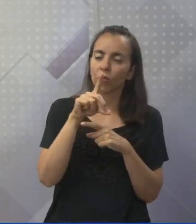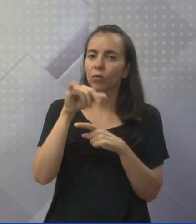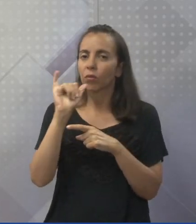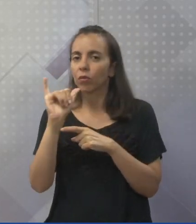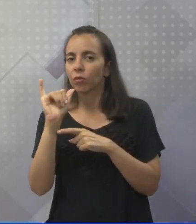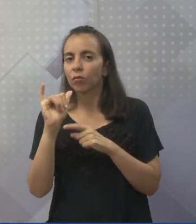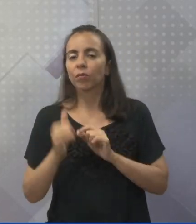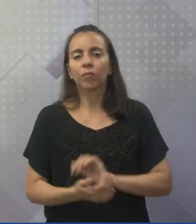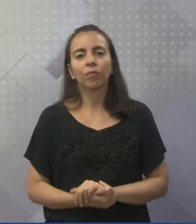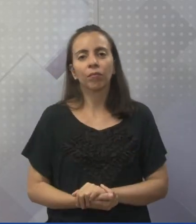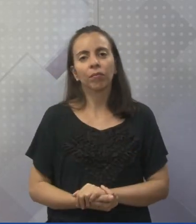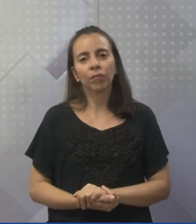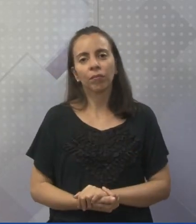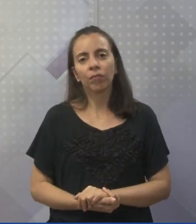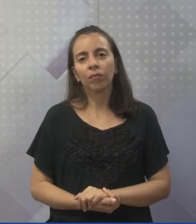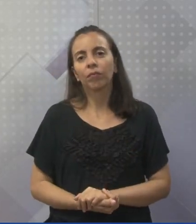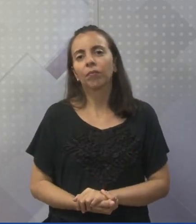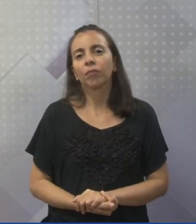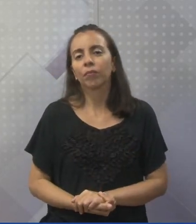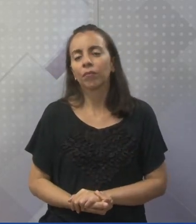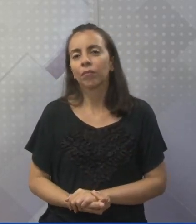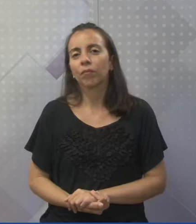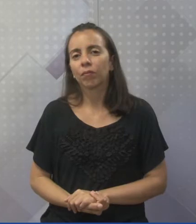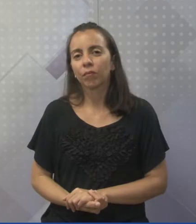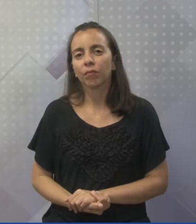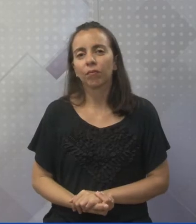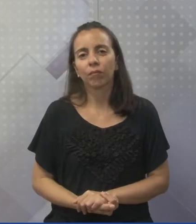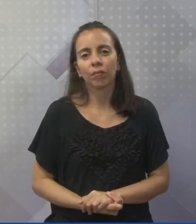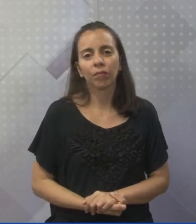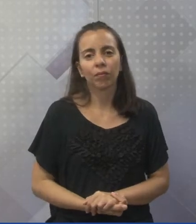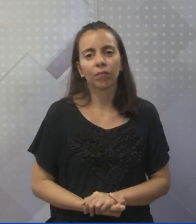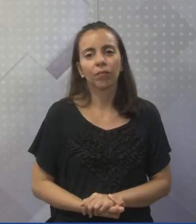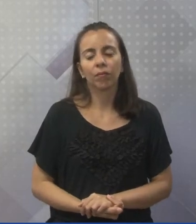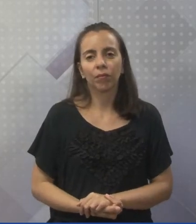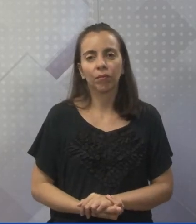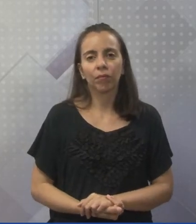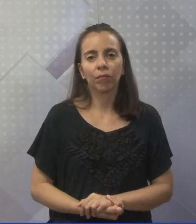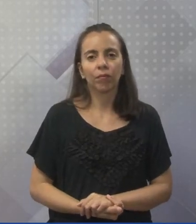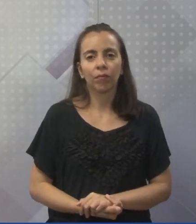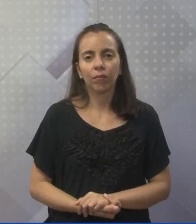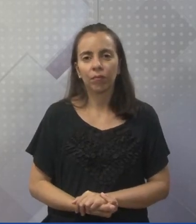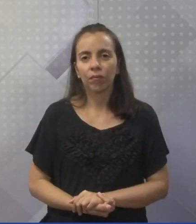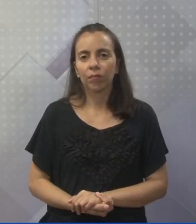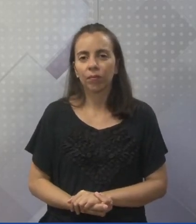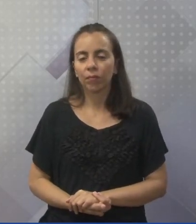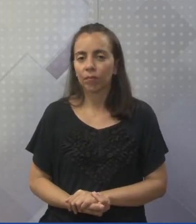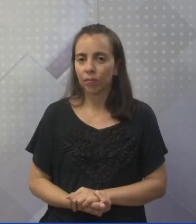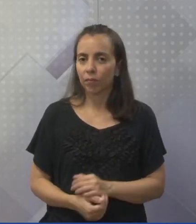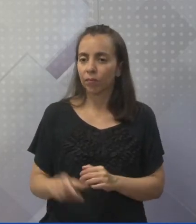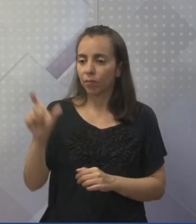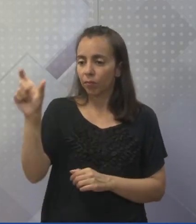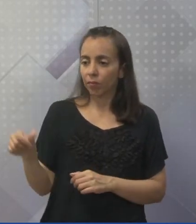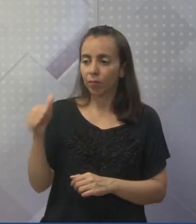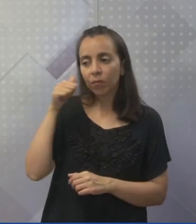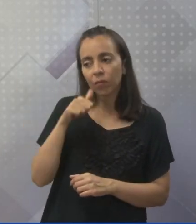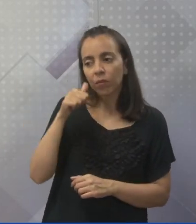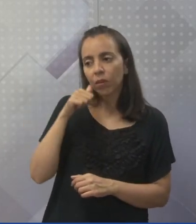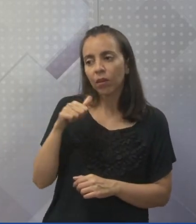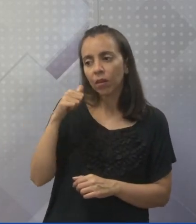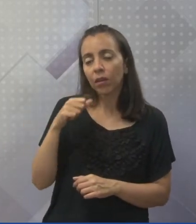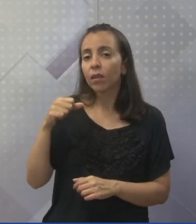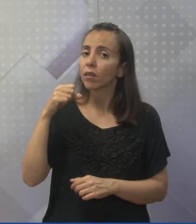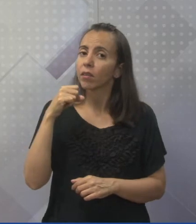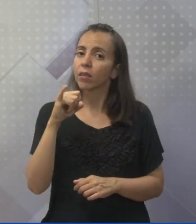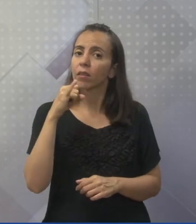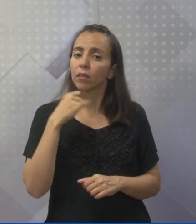assim. If she had free time, she would study English. Se ela tivesse tempo livre, ela